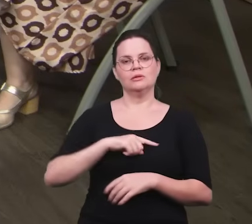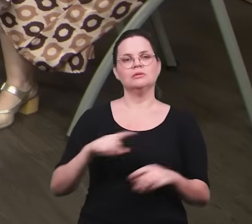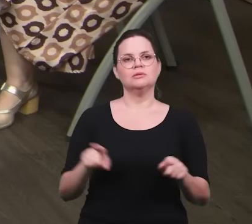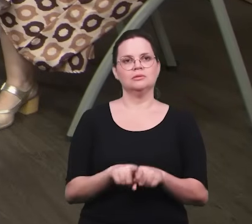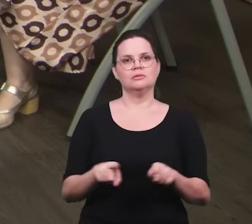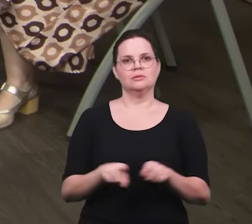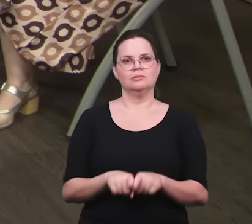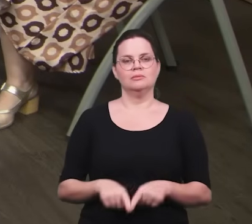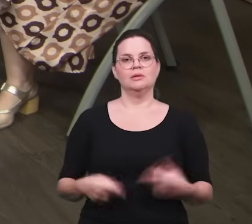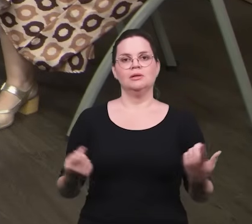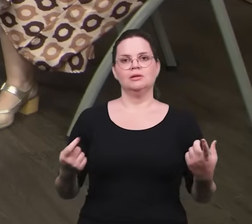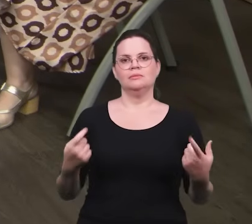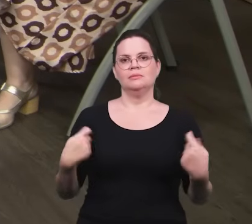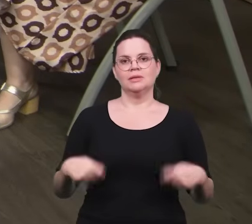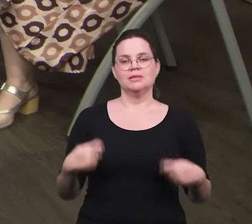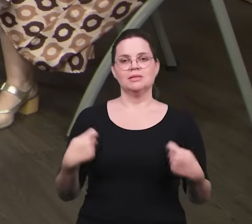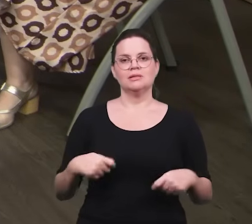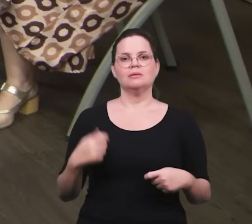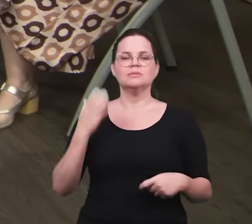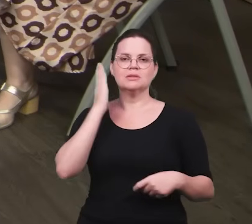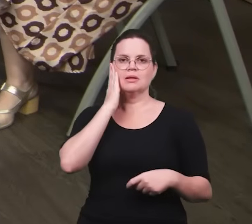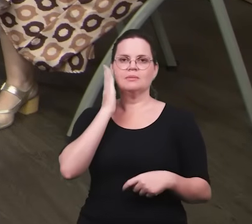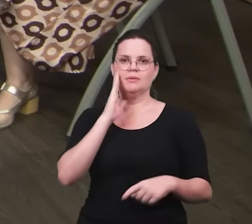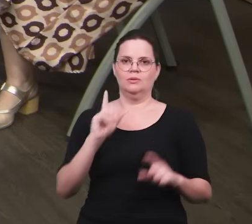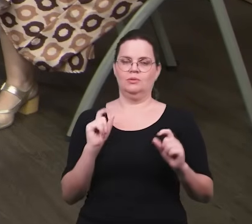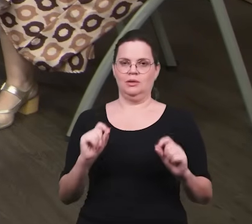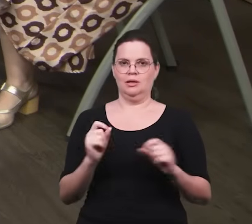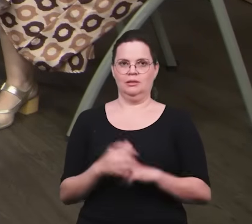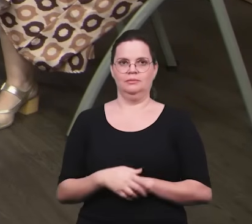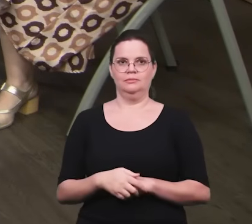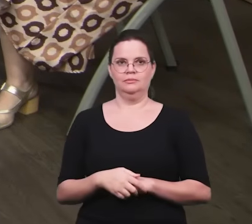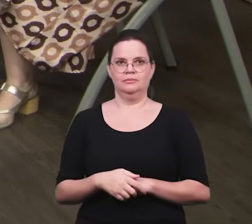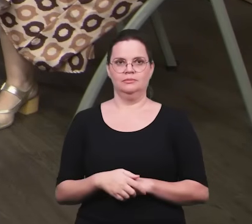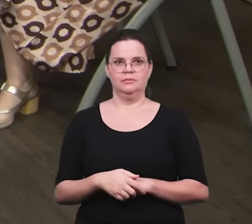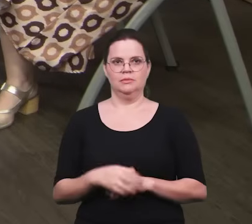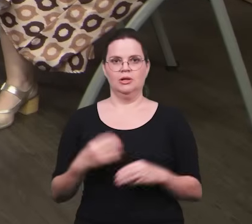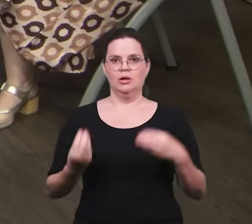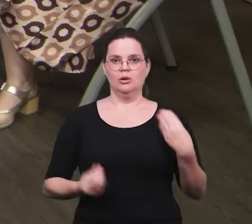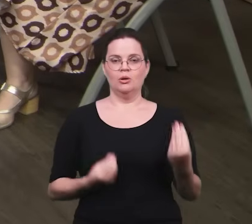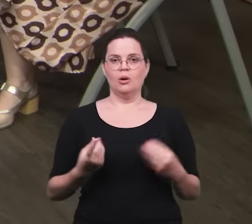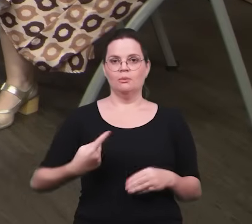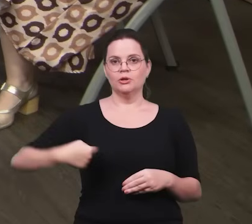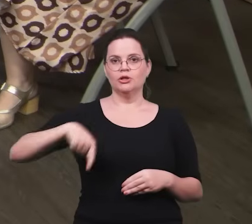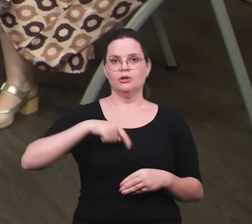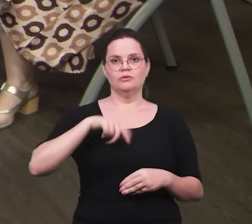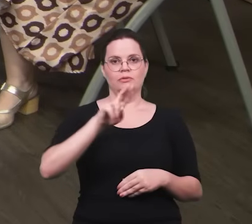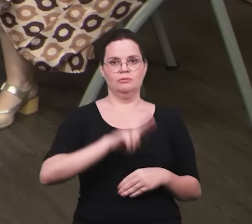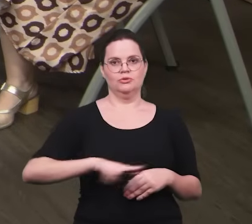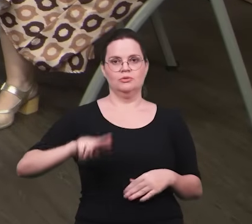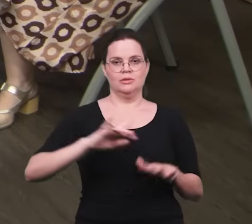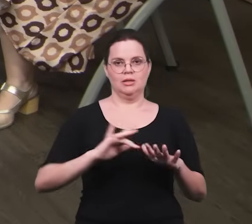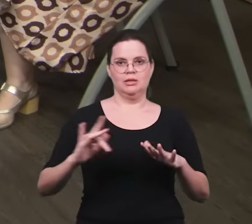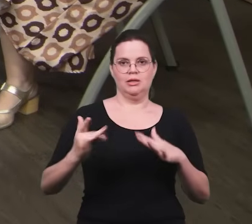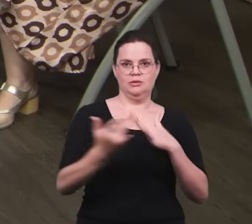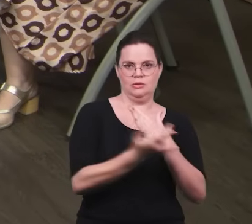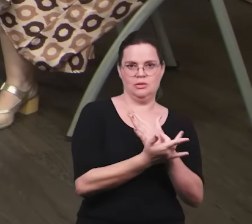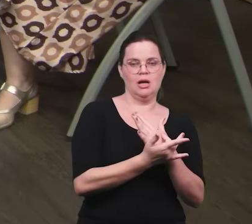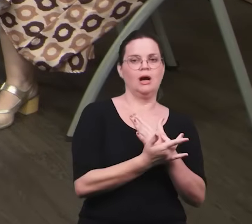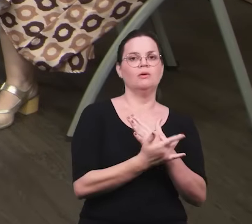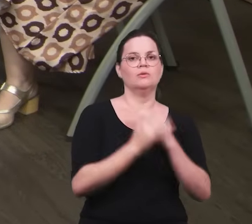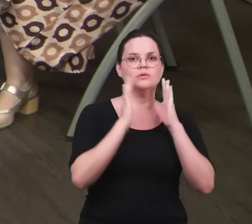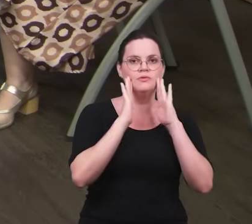essa necessidade de um alinhamento entre o uso dos recursos de tecnologia